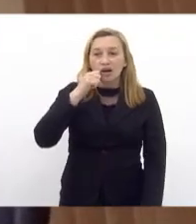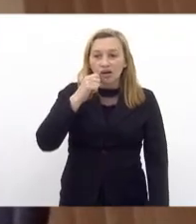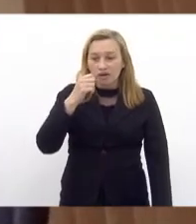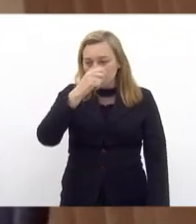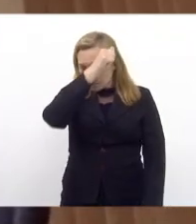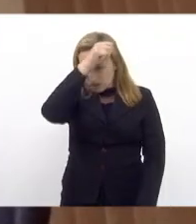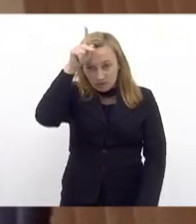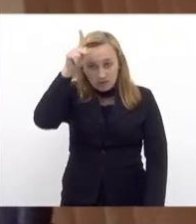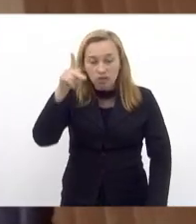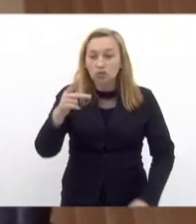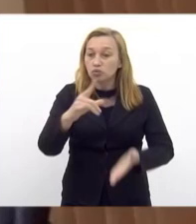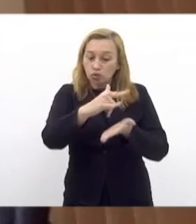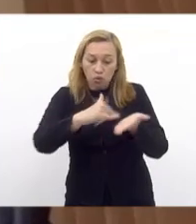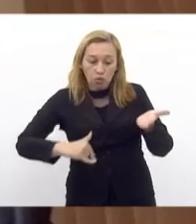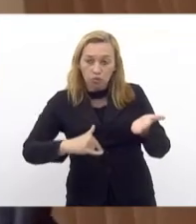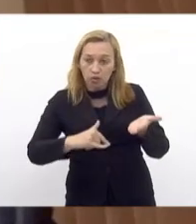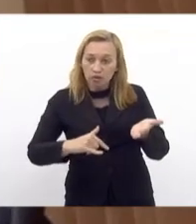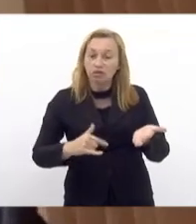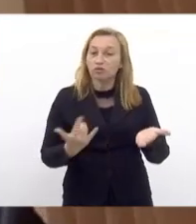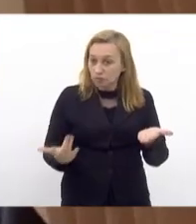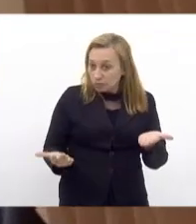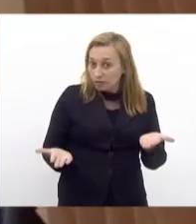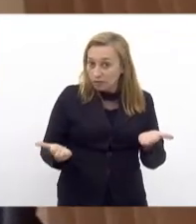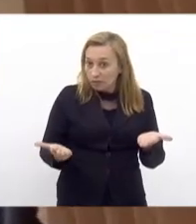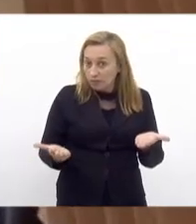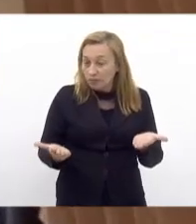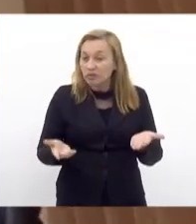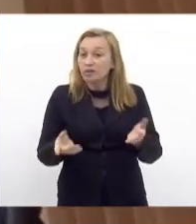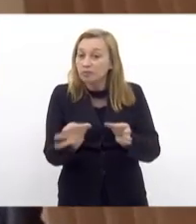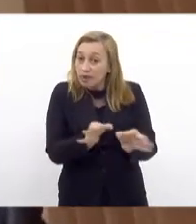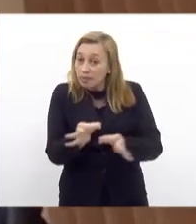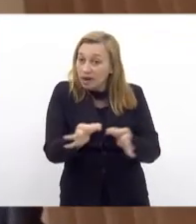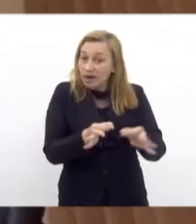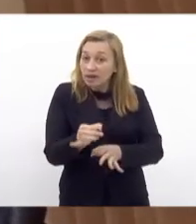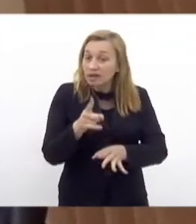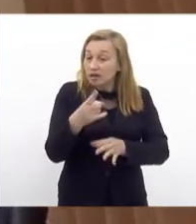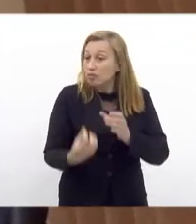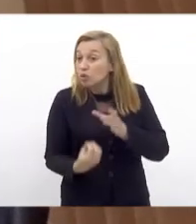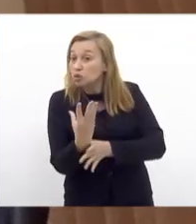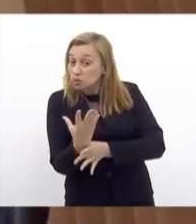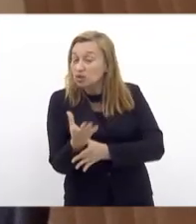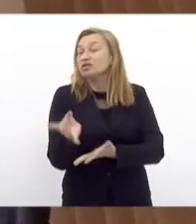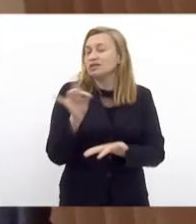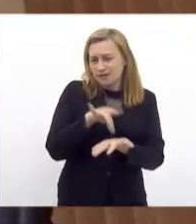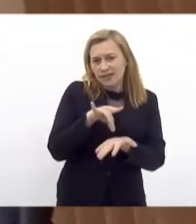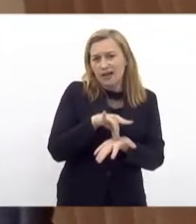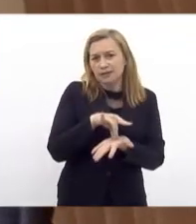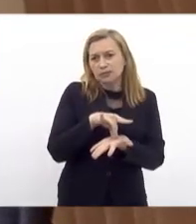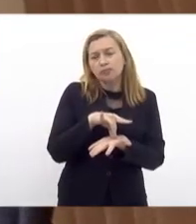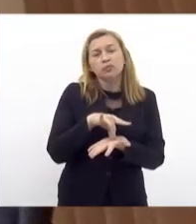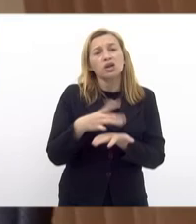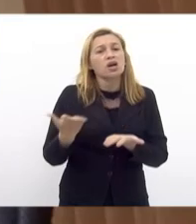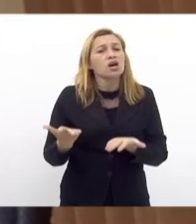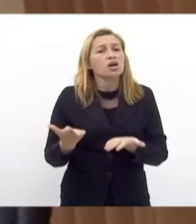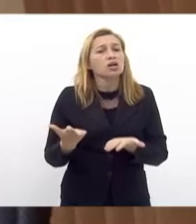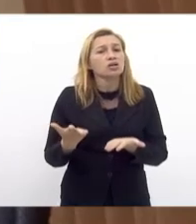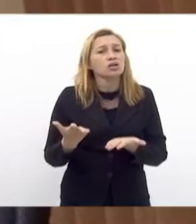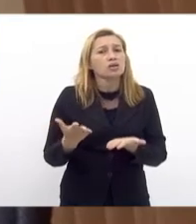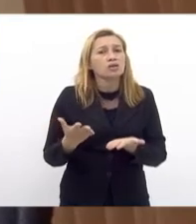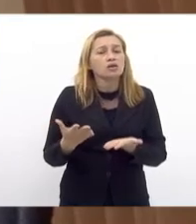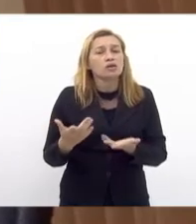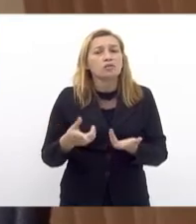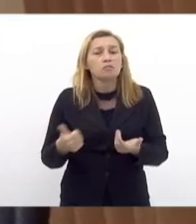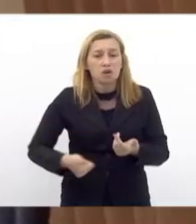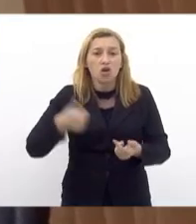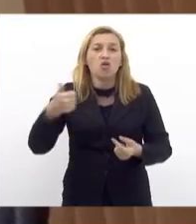Chicão Bulhões, providenciaram, ou projetaram, aí, produziram, essa é a verdade, para enriquecer o